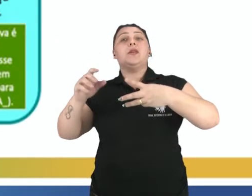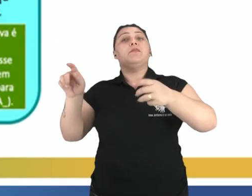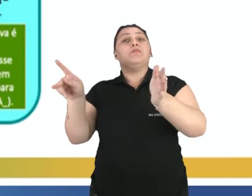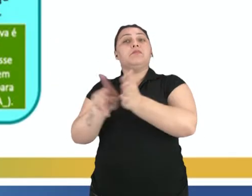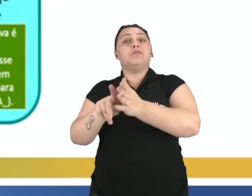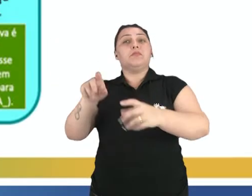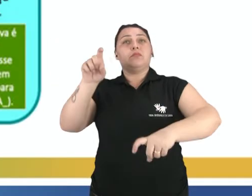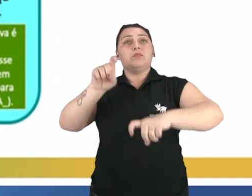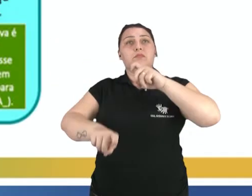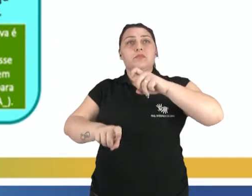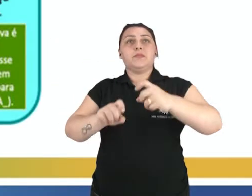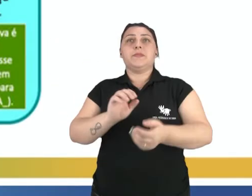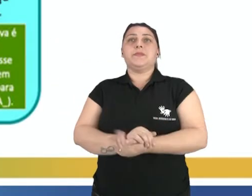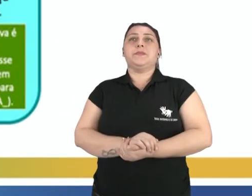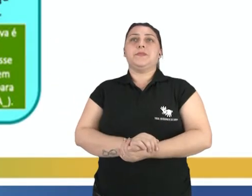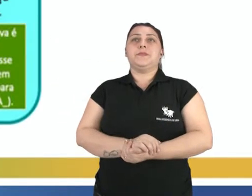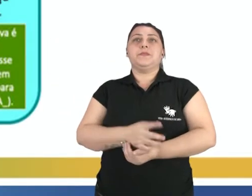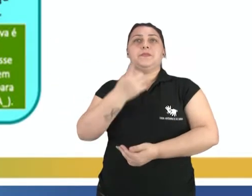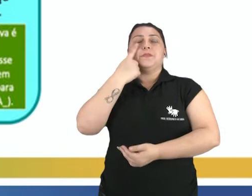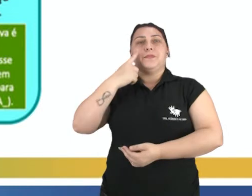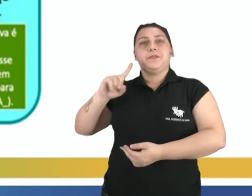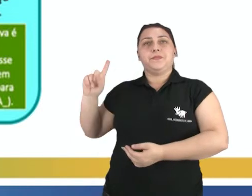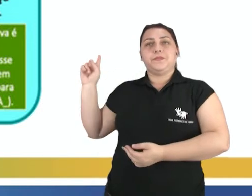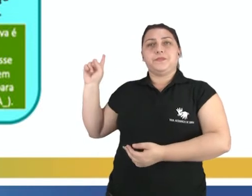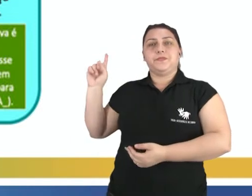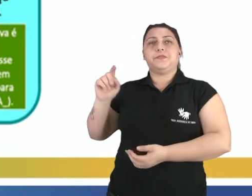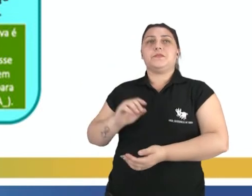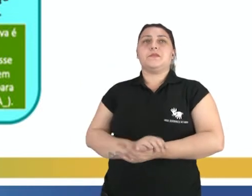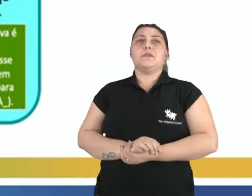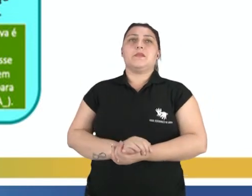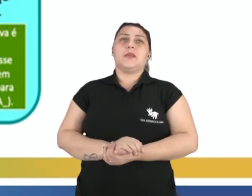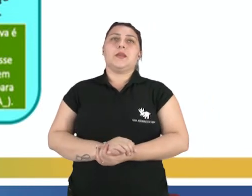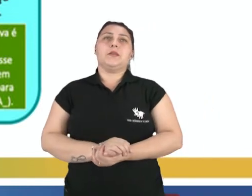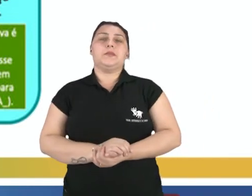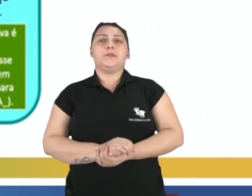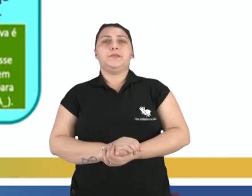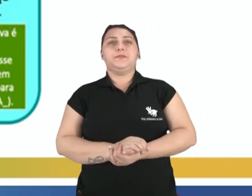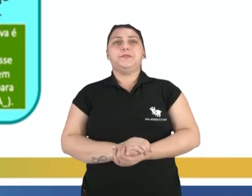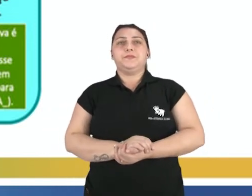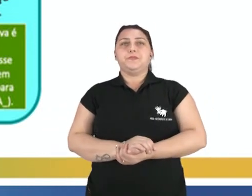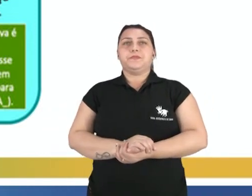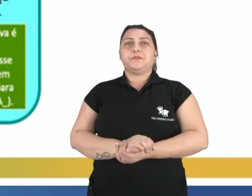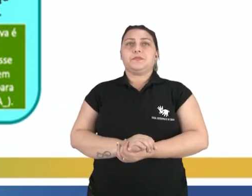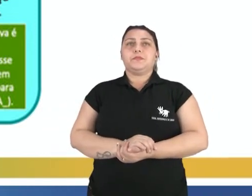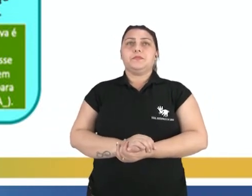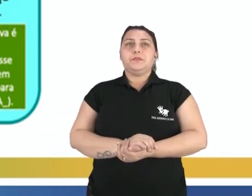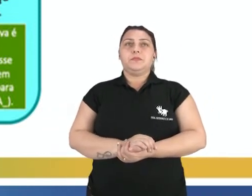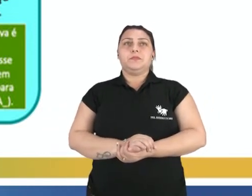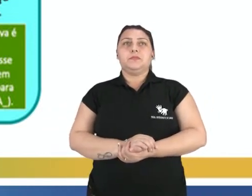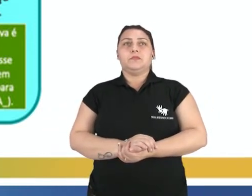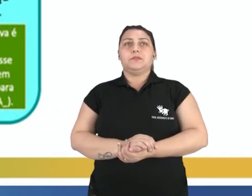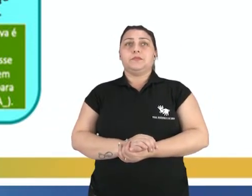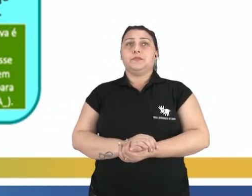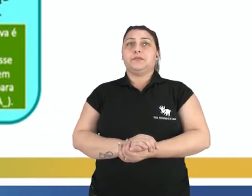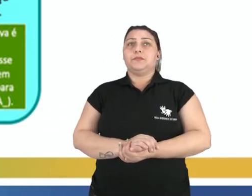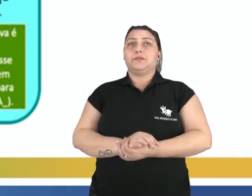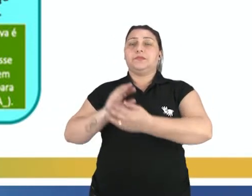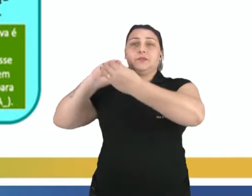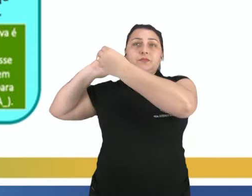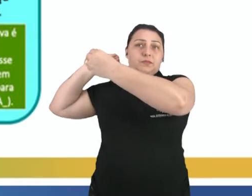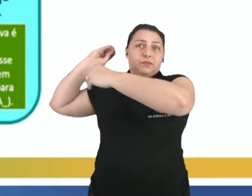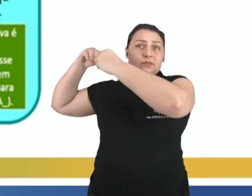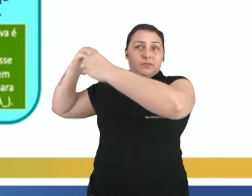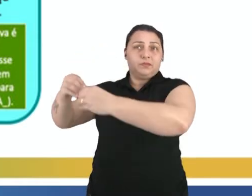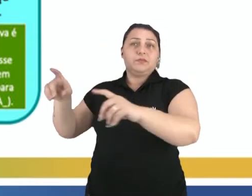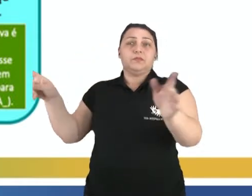sexo. Então, vamos lá. Olha só como funciona a divisão dessas heranças sexuais, né? A herança ligada ao